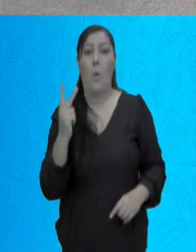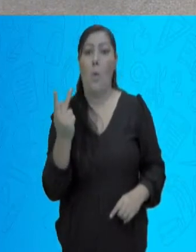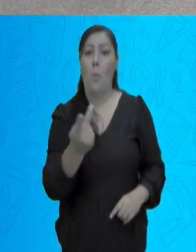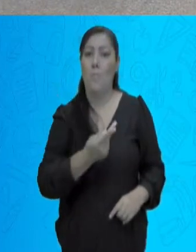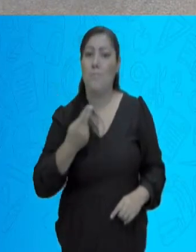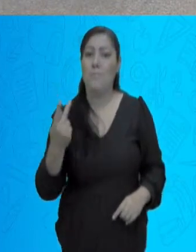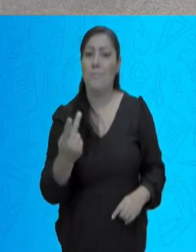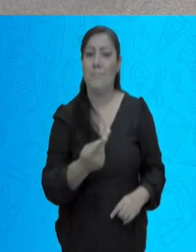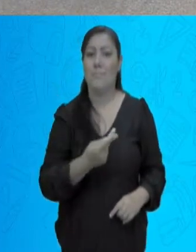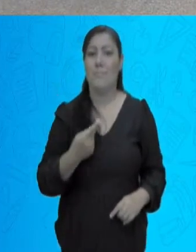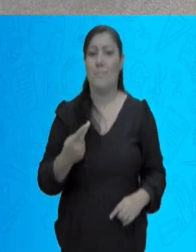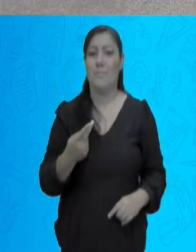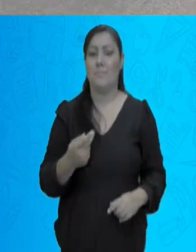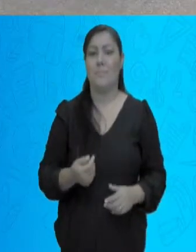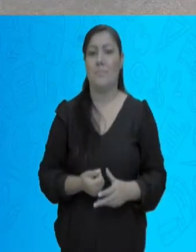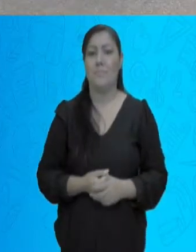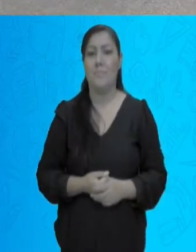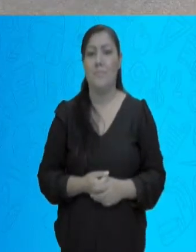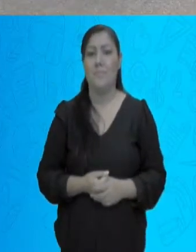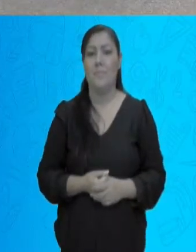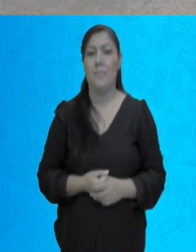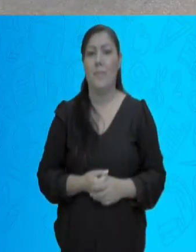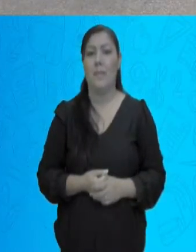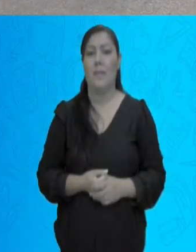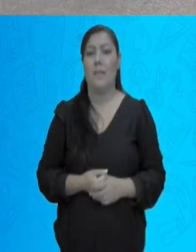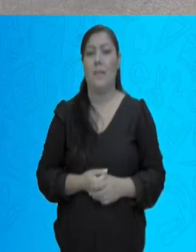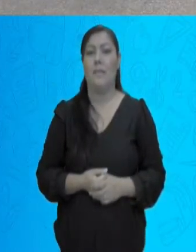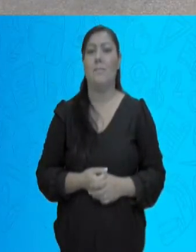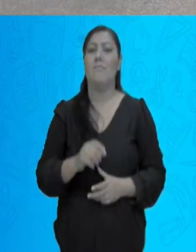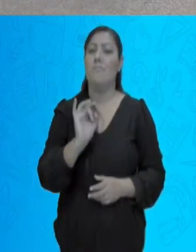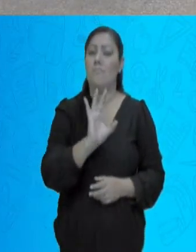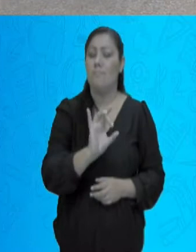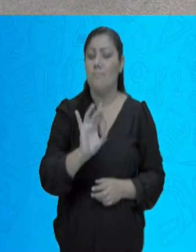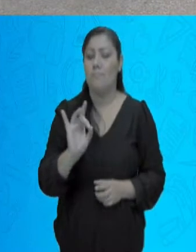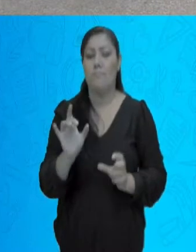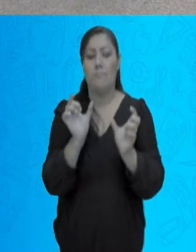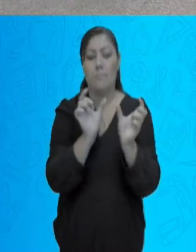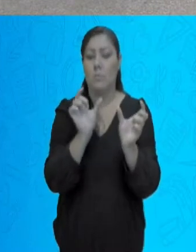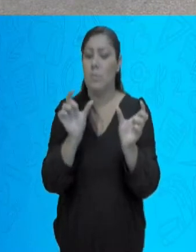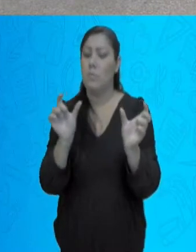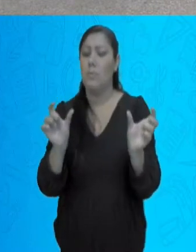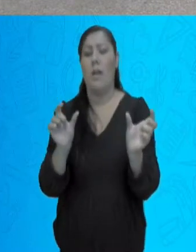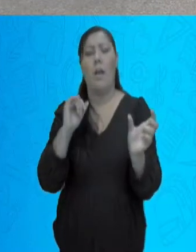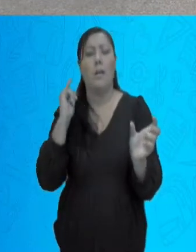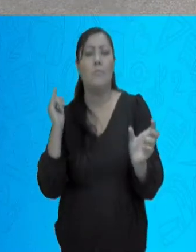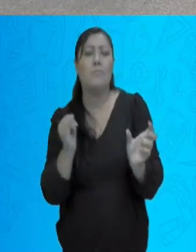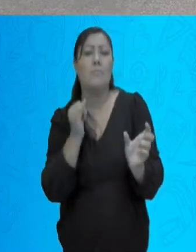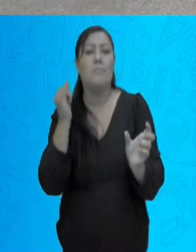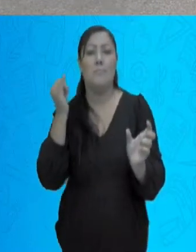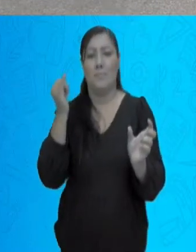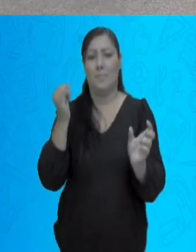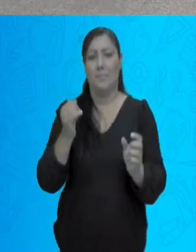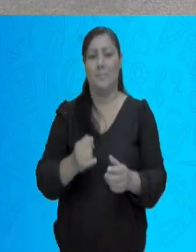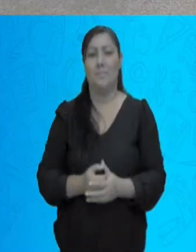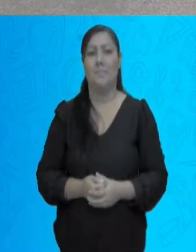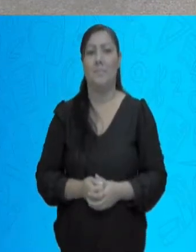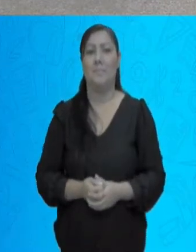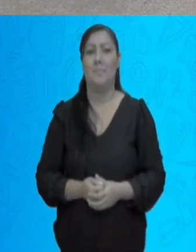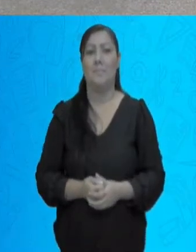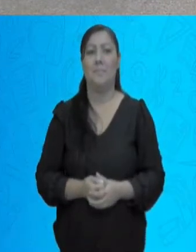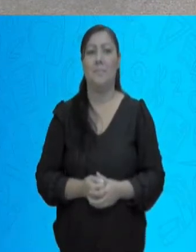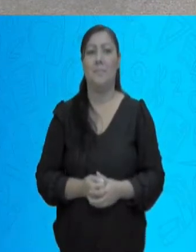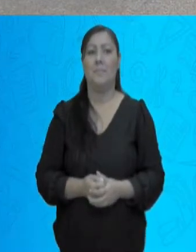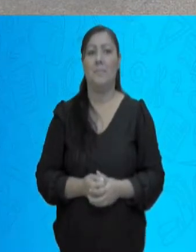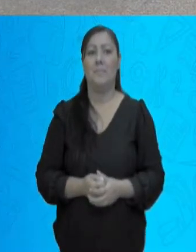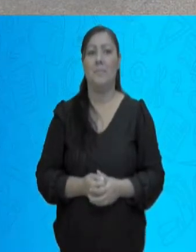Cada parte é extremamente importante para identificarmos as alterações. Por